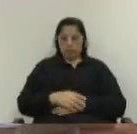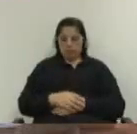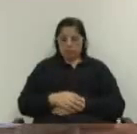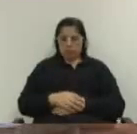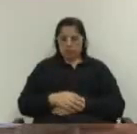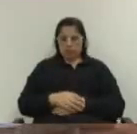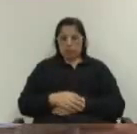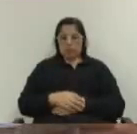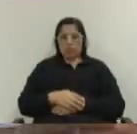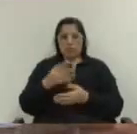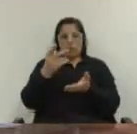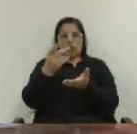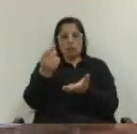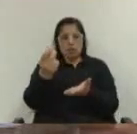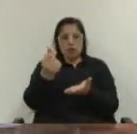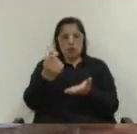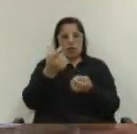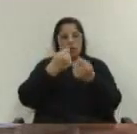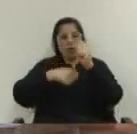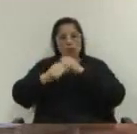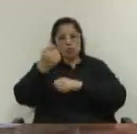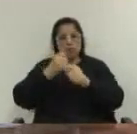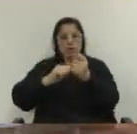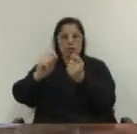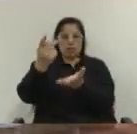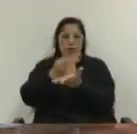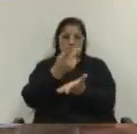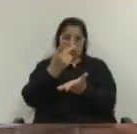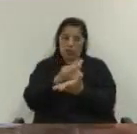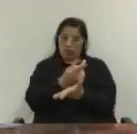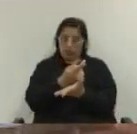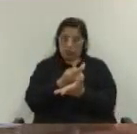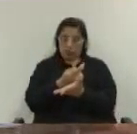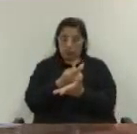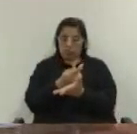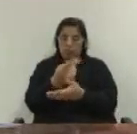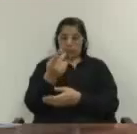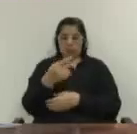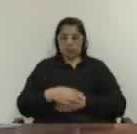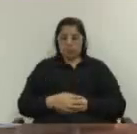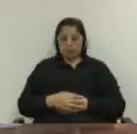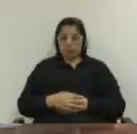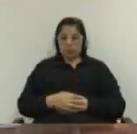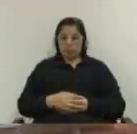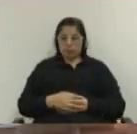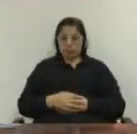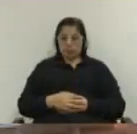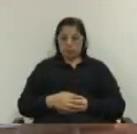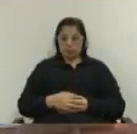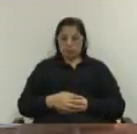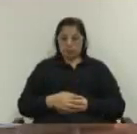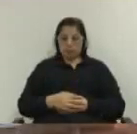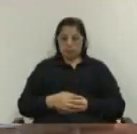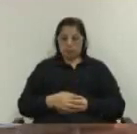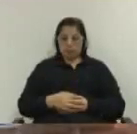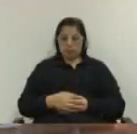ou aplicar indevidamente rendas ou verbas públicas. Quarto, empregar